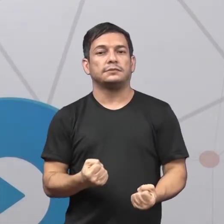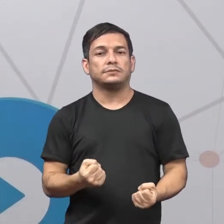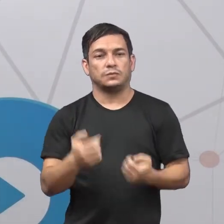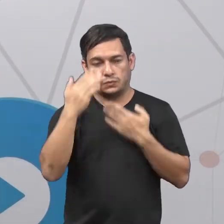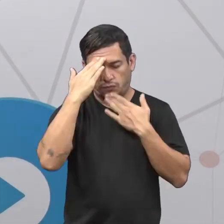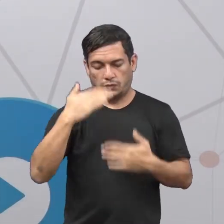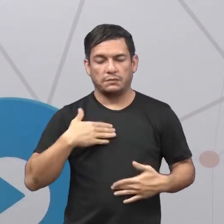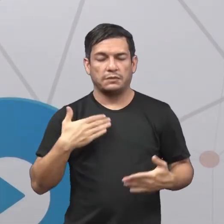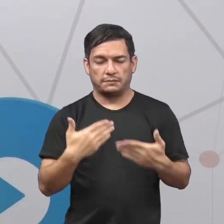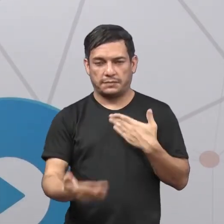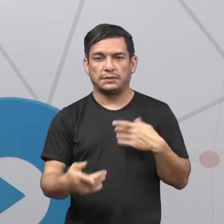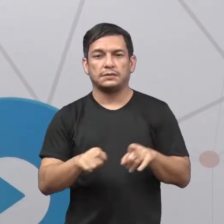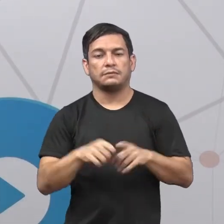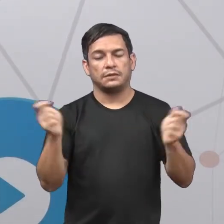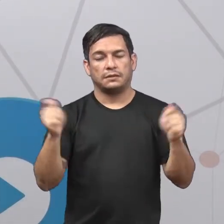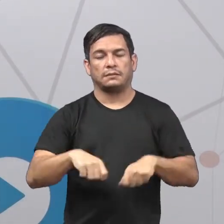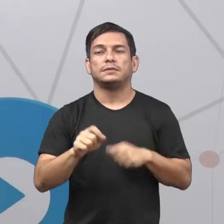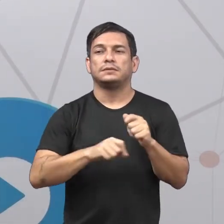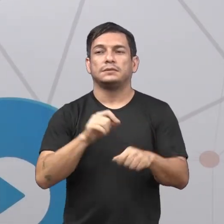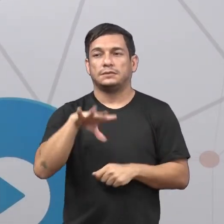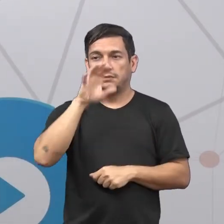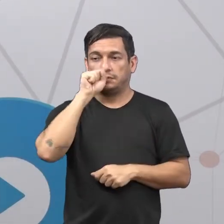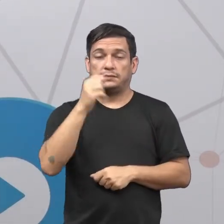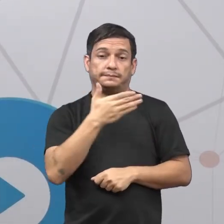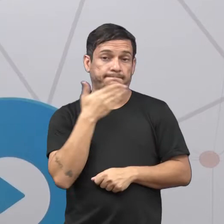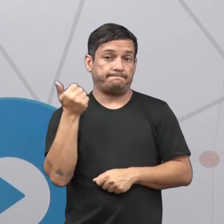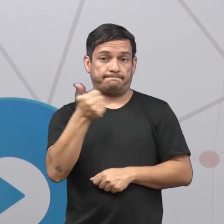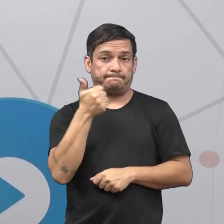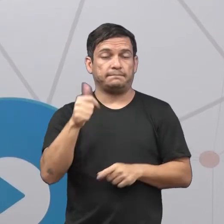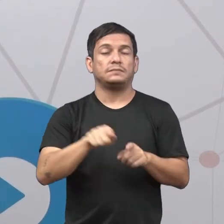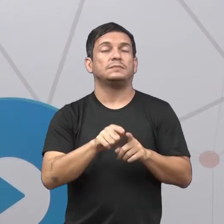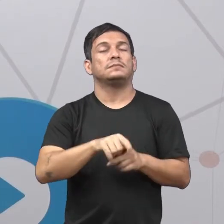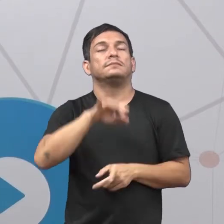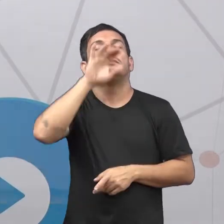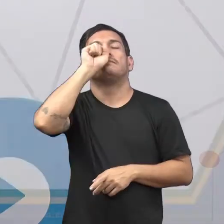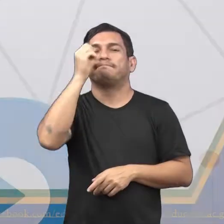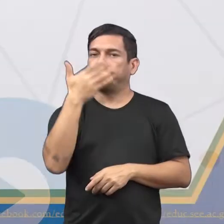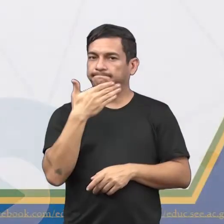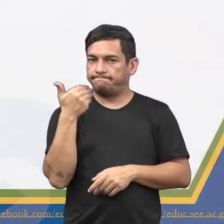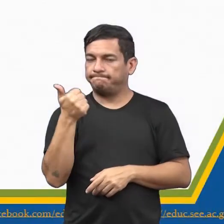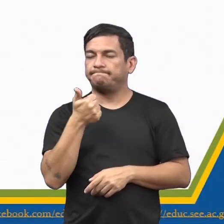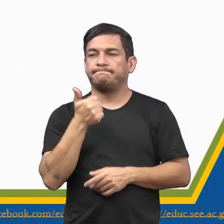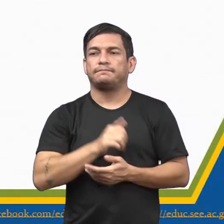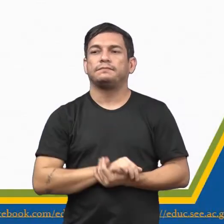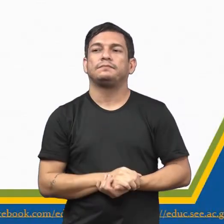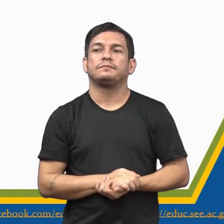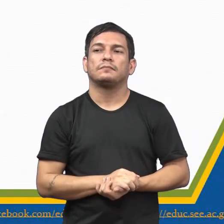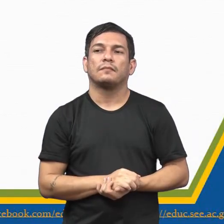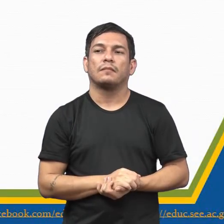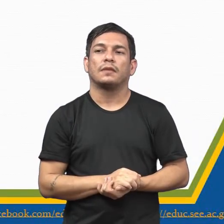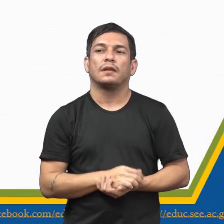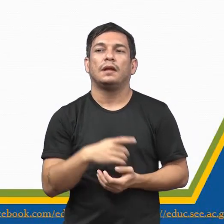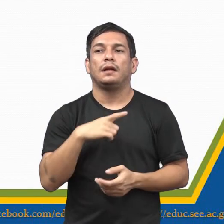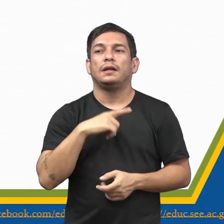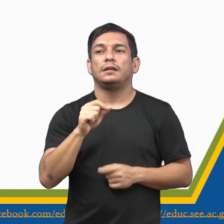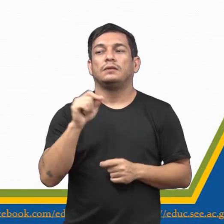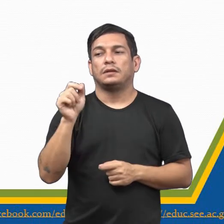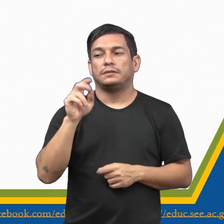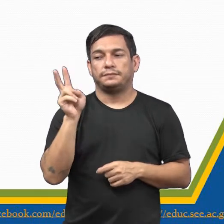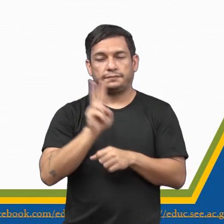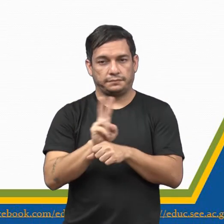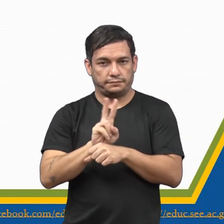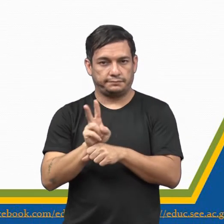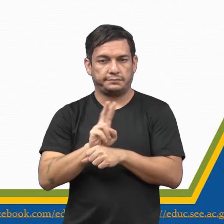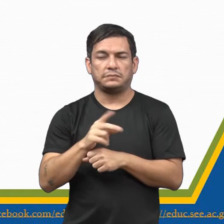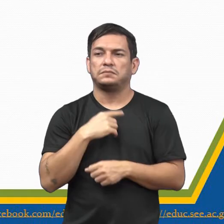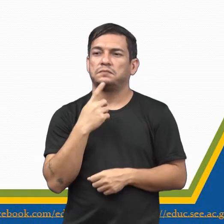Você consegue também uma capacidade cardiorrespiratória melhor. A sua respiração melhora. Ela requer supervisão. Nem